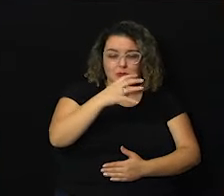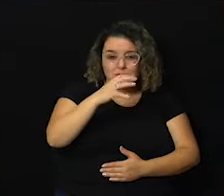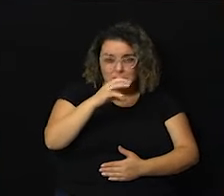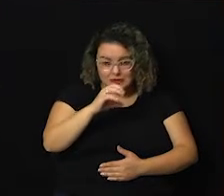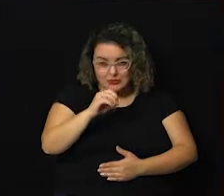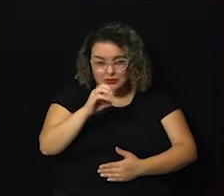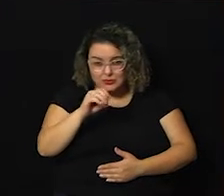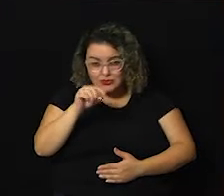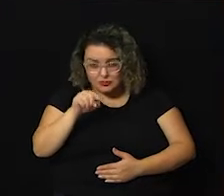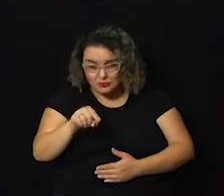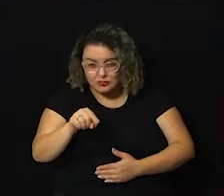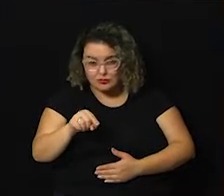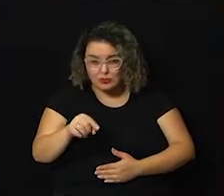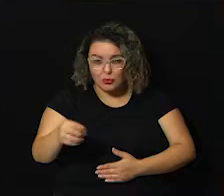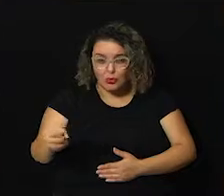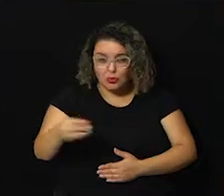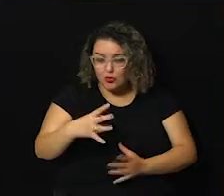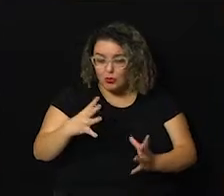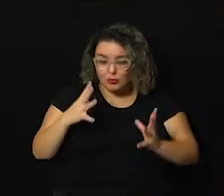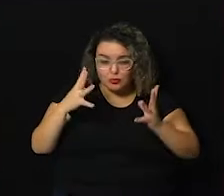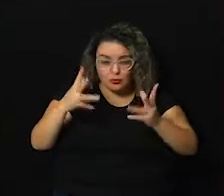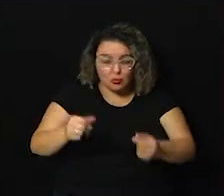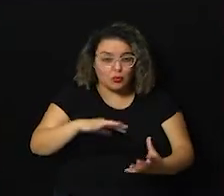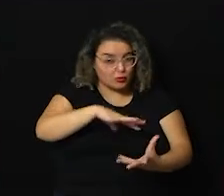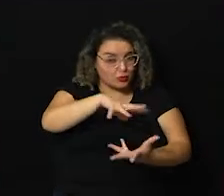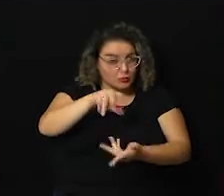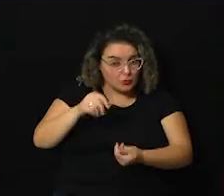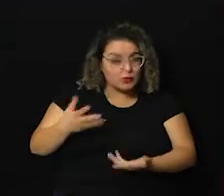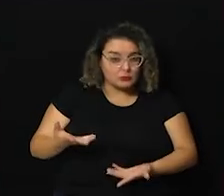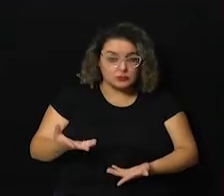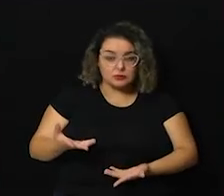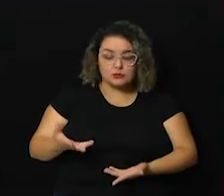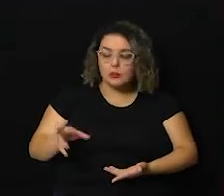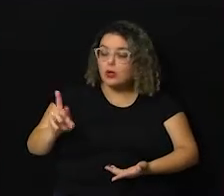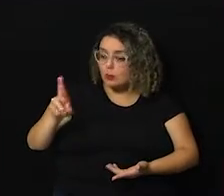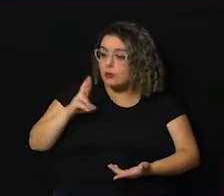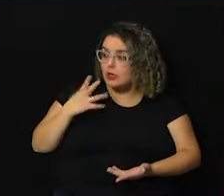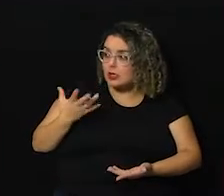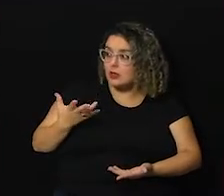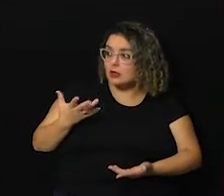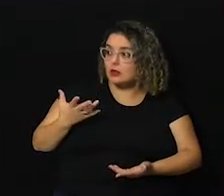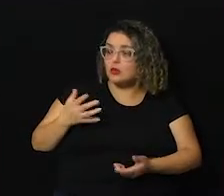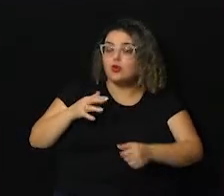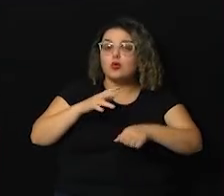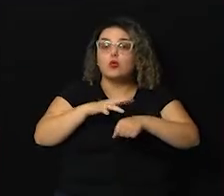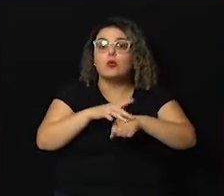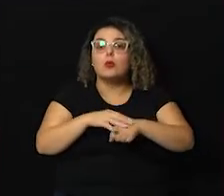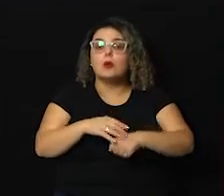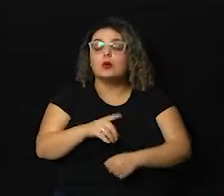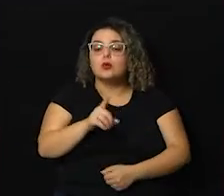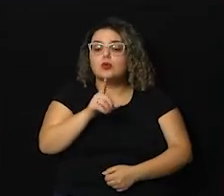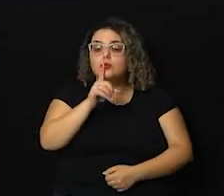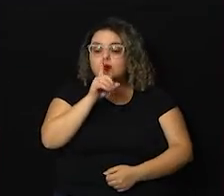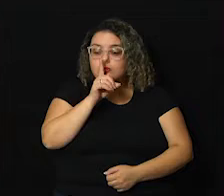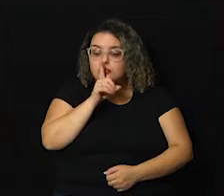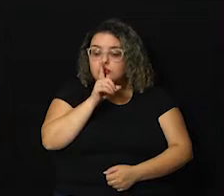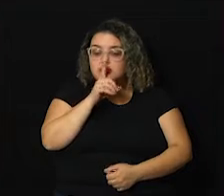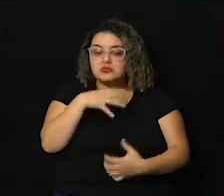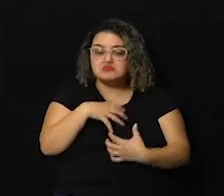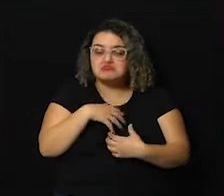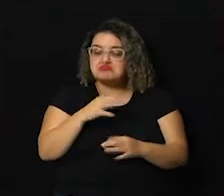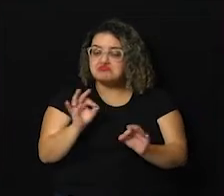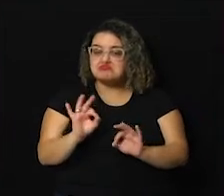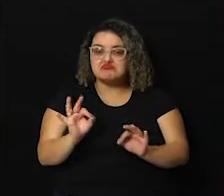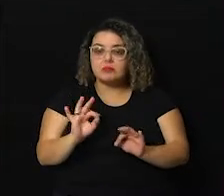novos diagnósticos por ano no mundo inteiro. Doutor, pegando aí a sua resposta, o senhor disse que ela é uma doença silenciosa, então